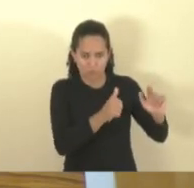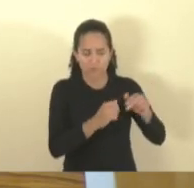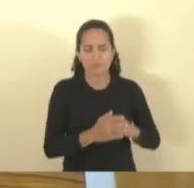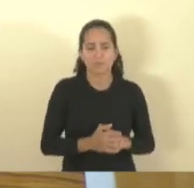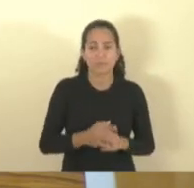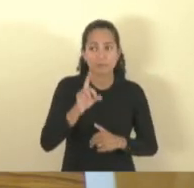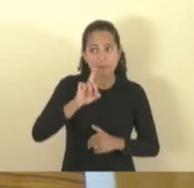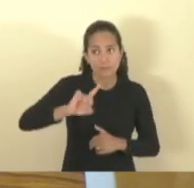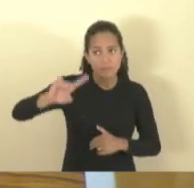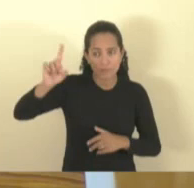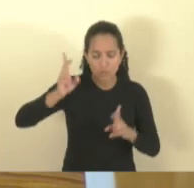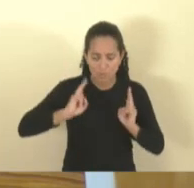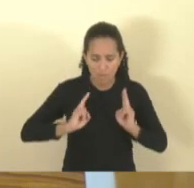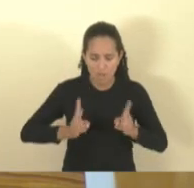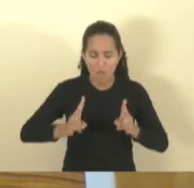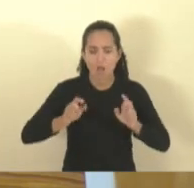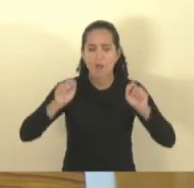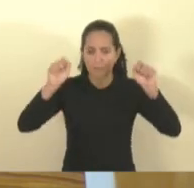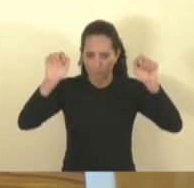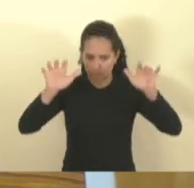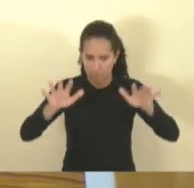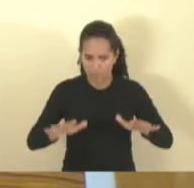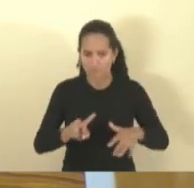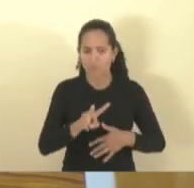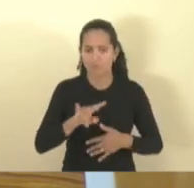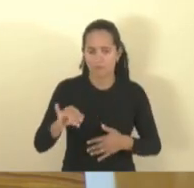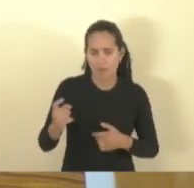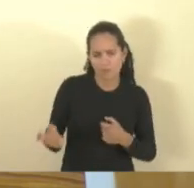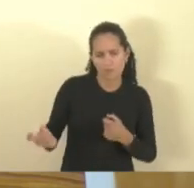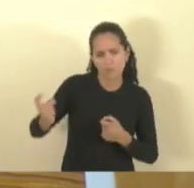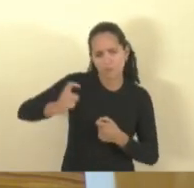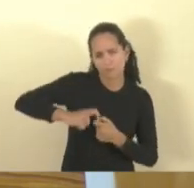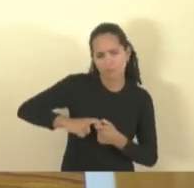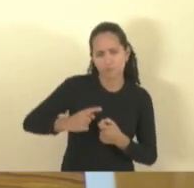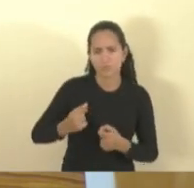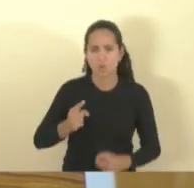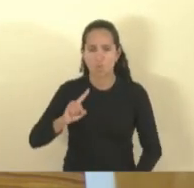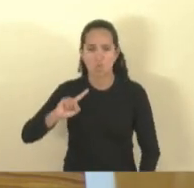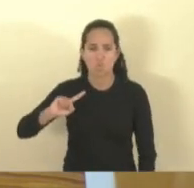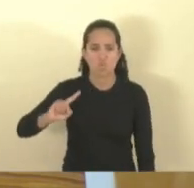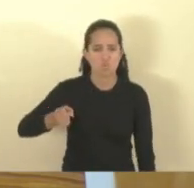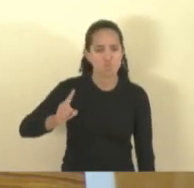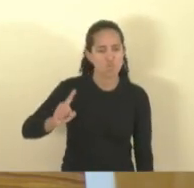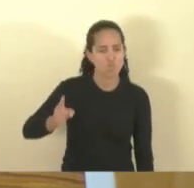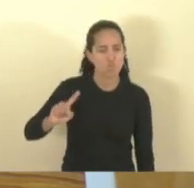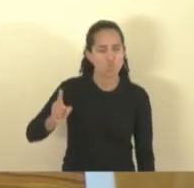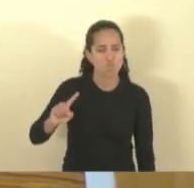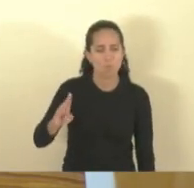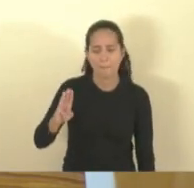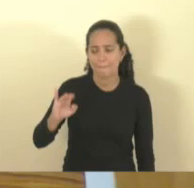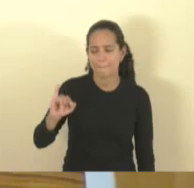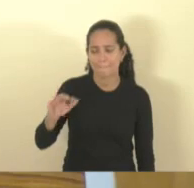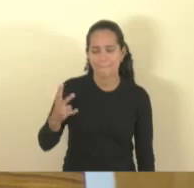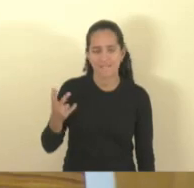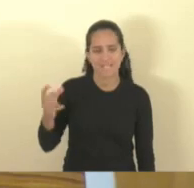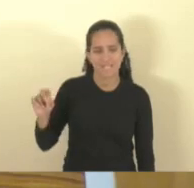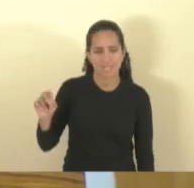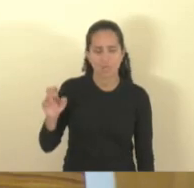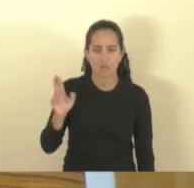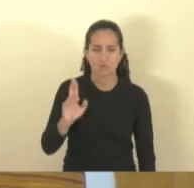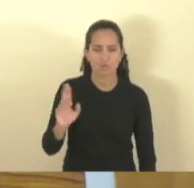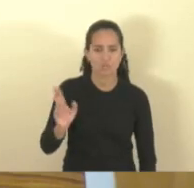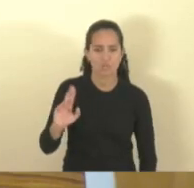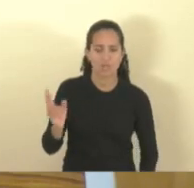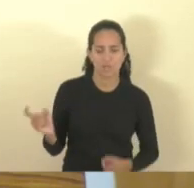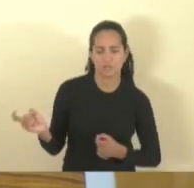continuar abençoando o Estado, nós devemos ter um retorno de quase 1 bilhão de reais ao Estado, fora dos últimos que a